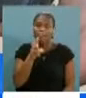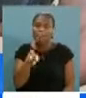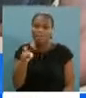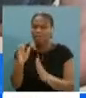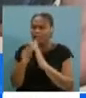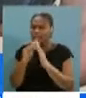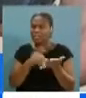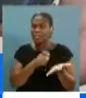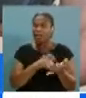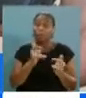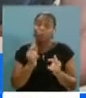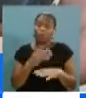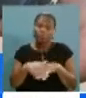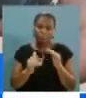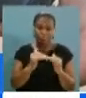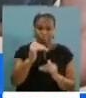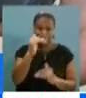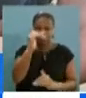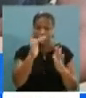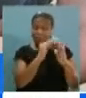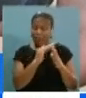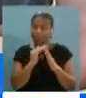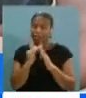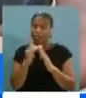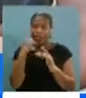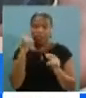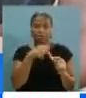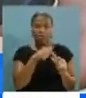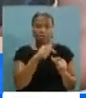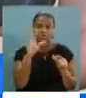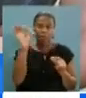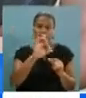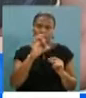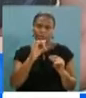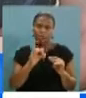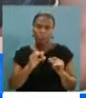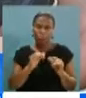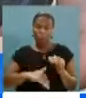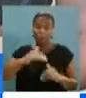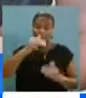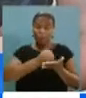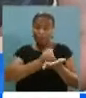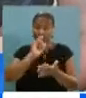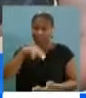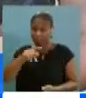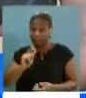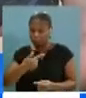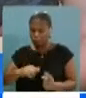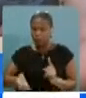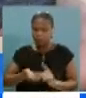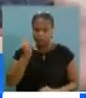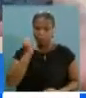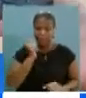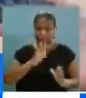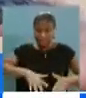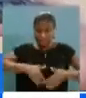necessárias devido ao crescimento habitacional e de acordo com uma percentagem de crescimento que, com o apoio do INE, nós conseguimos. O Conselho